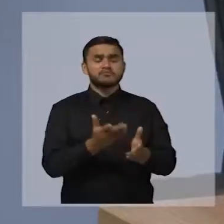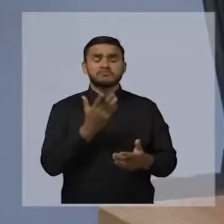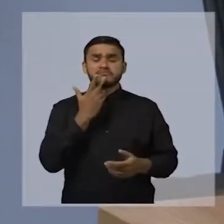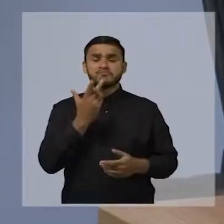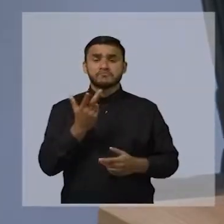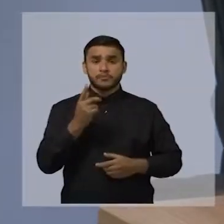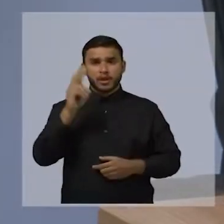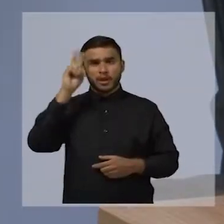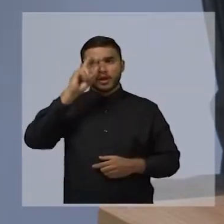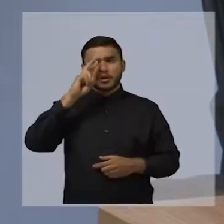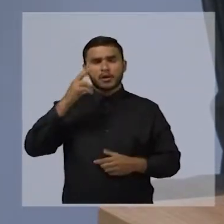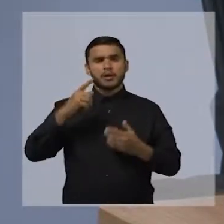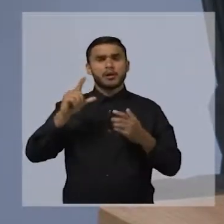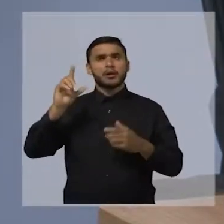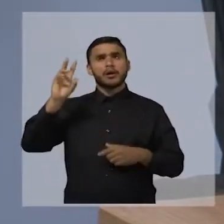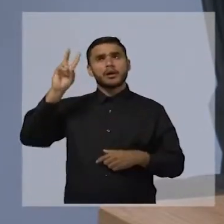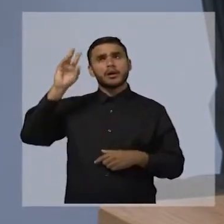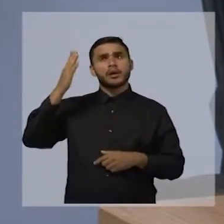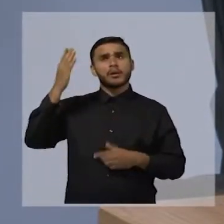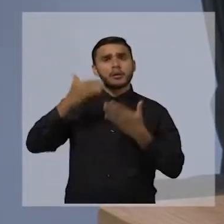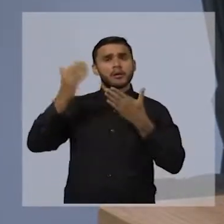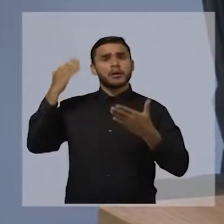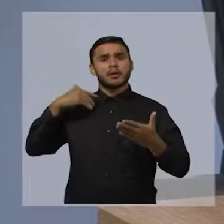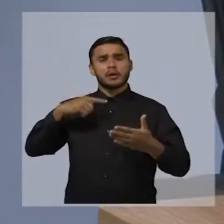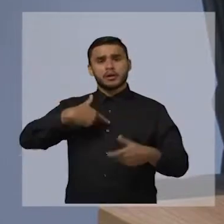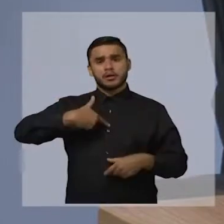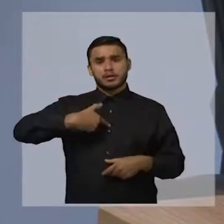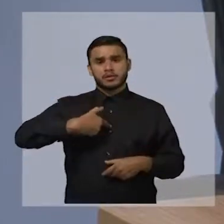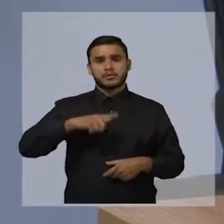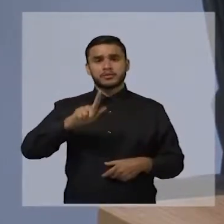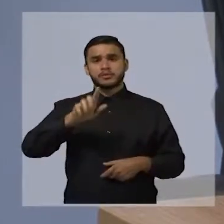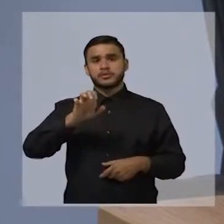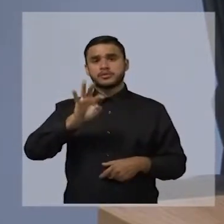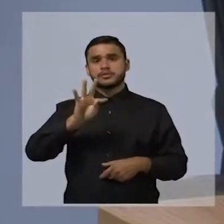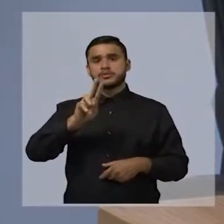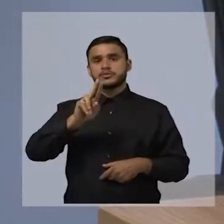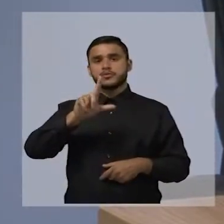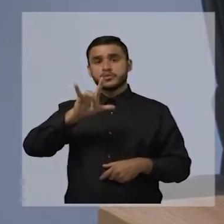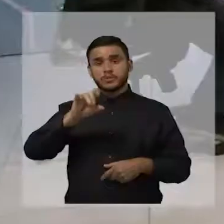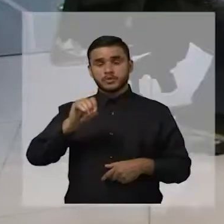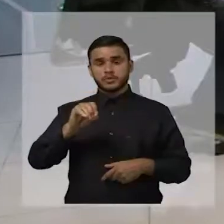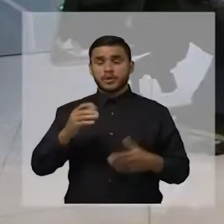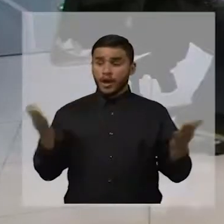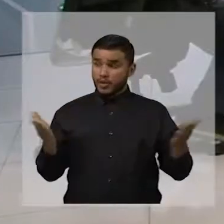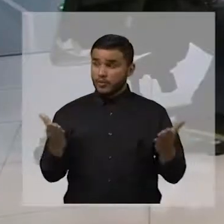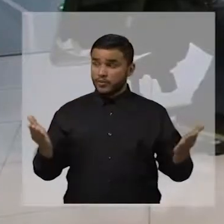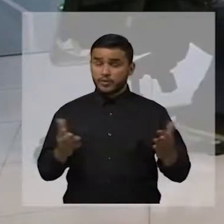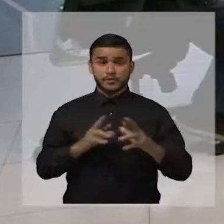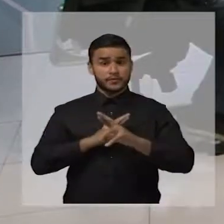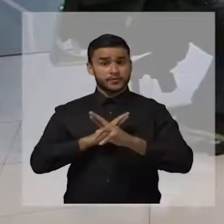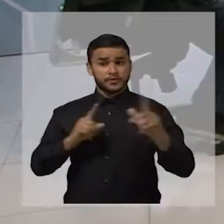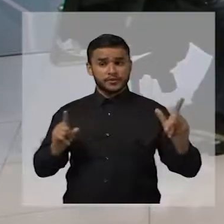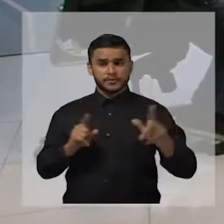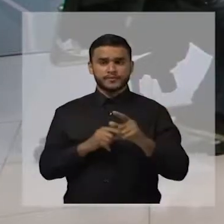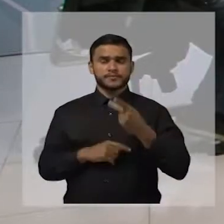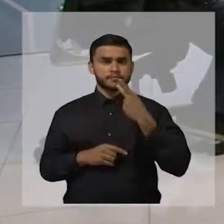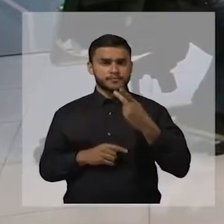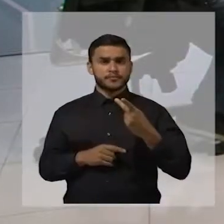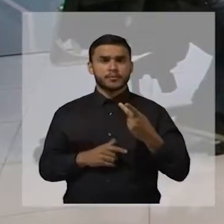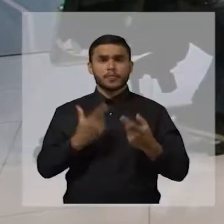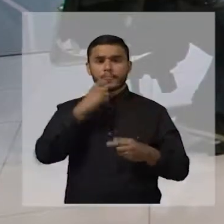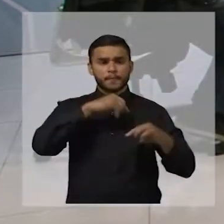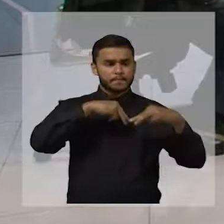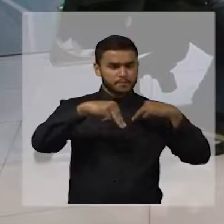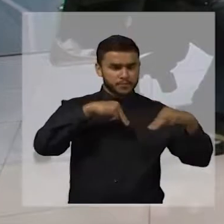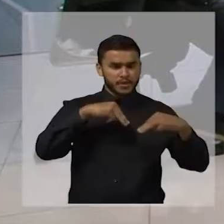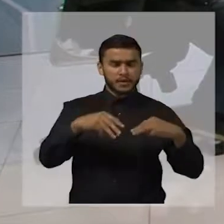aqueles que precisam. Eu não vejo, tirando o Getúlio Vargas. Mas o discurso que ele está fazendo é exatamente o contrário. O quê? O discurso